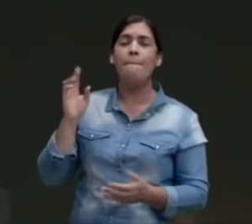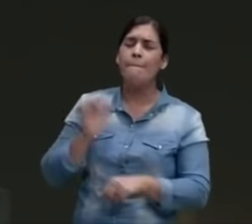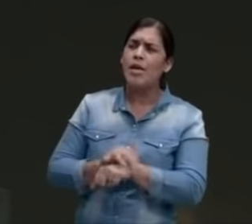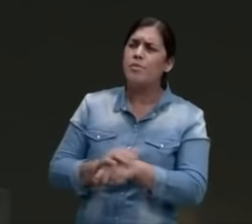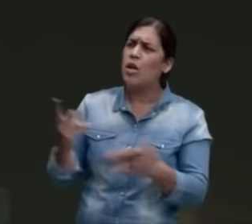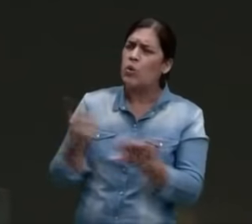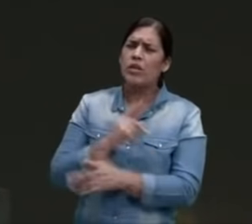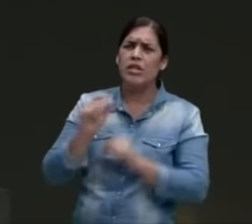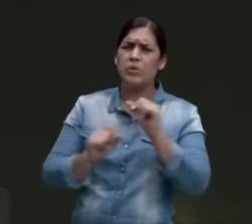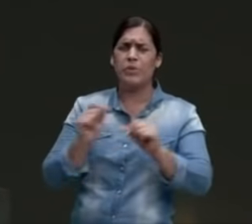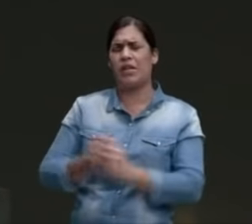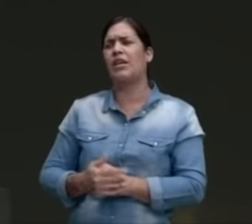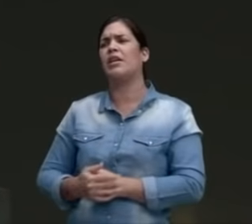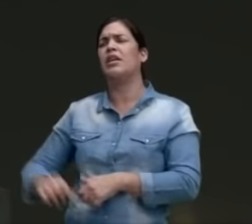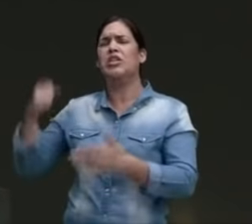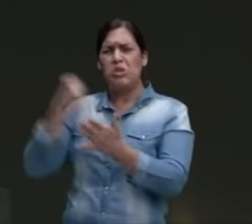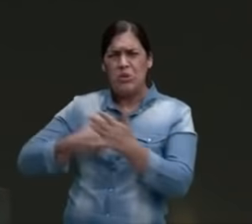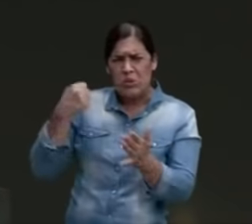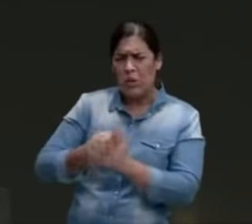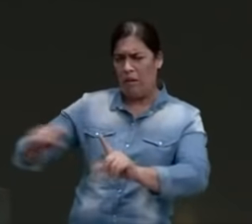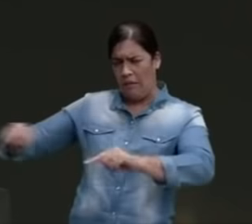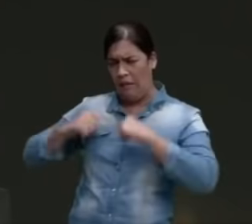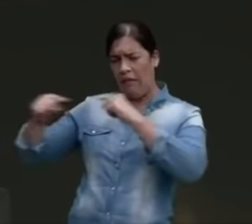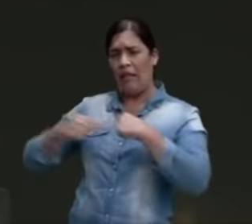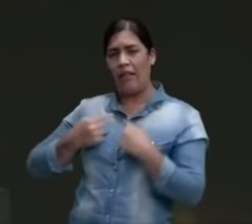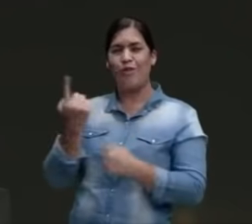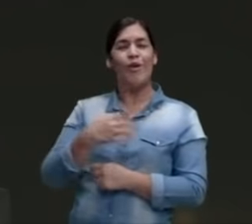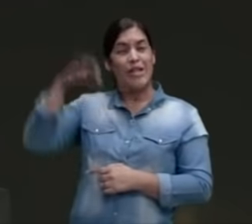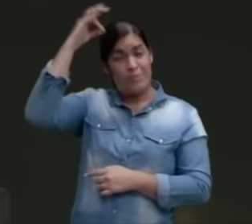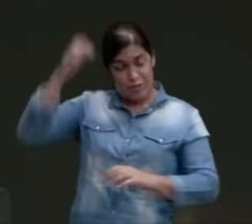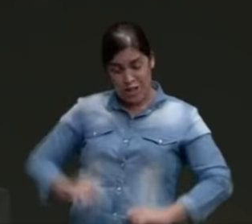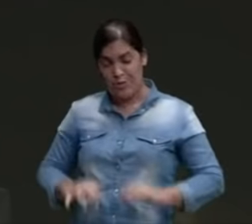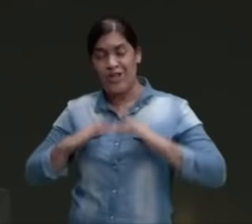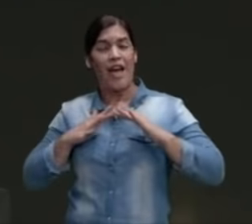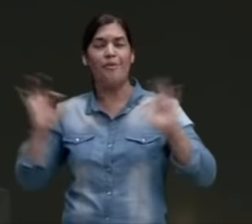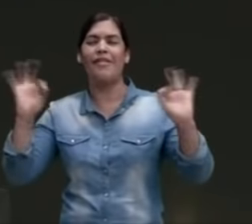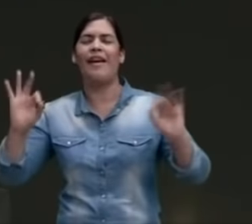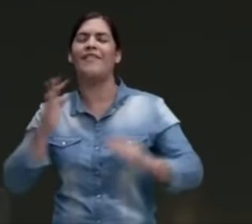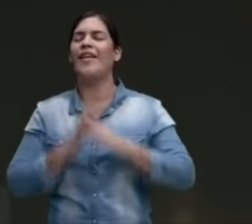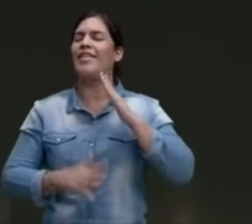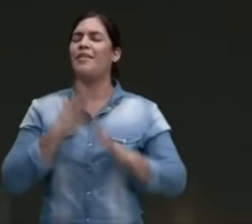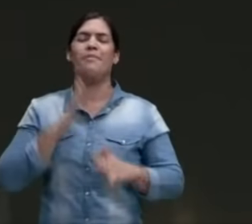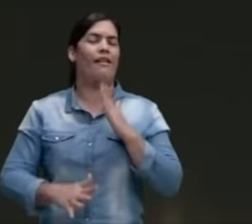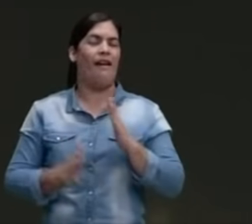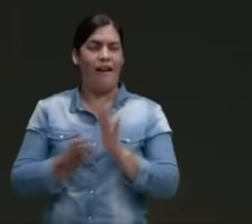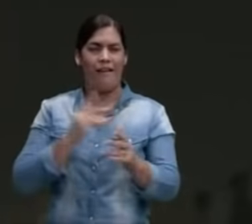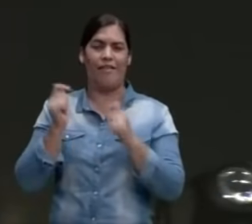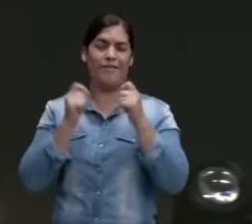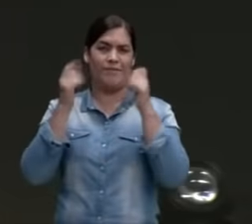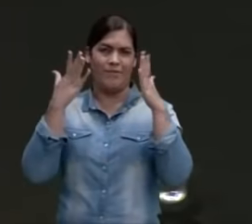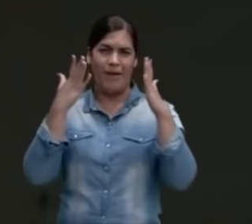as lutas, nós vamos estar tão cheios do Espírito Santo que aquilo não vai nos abalar. Aleluia. Então feche seus